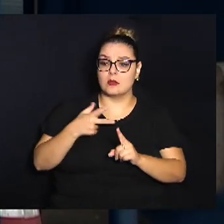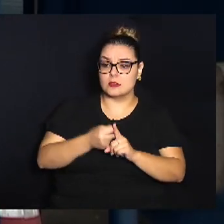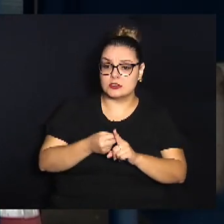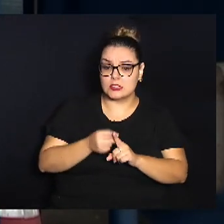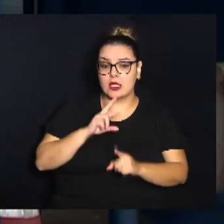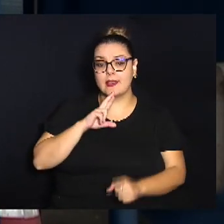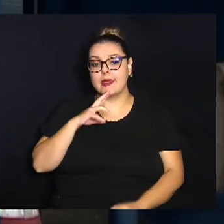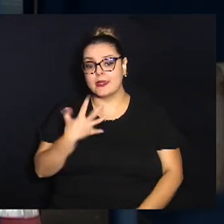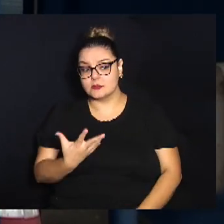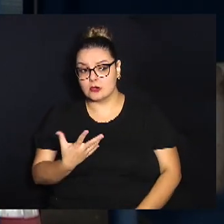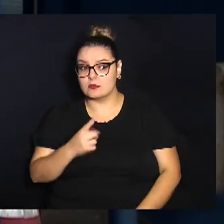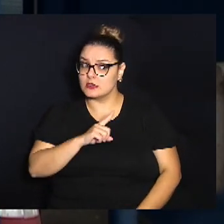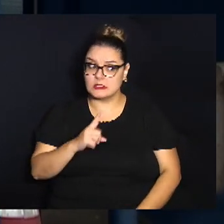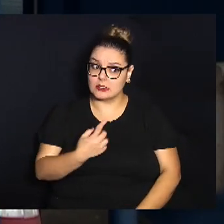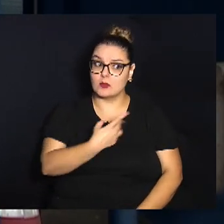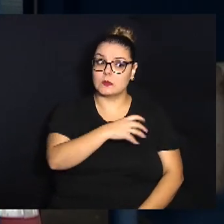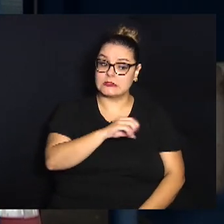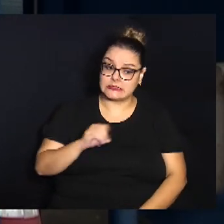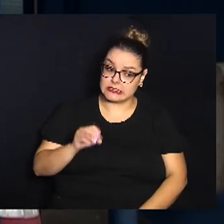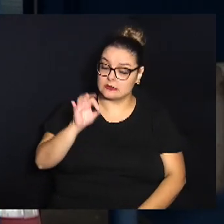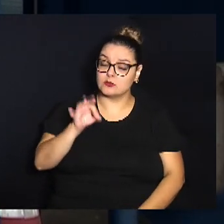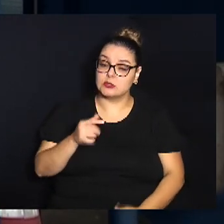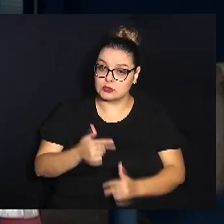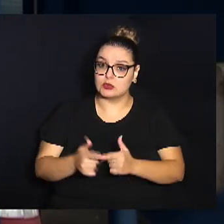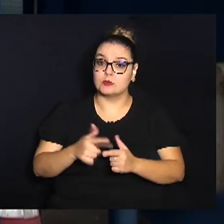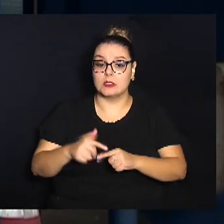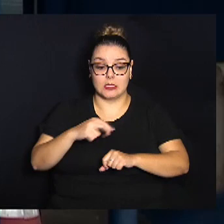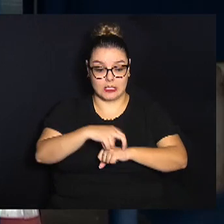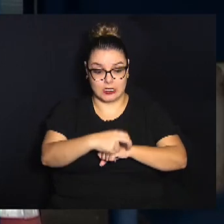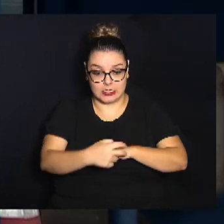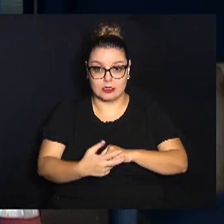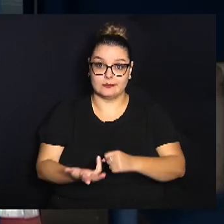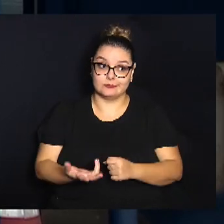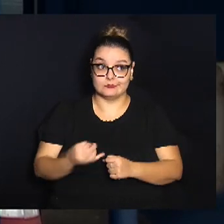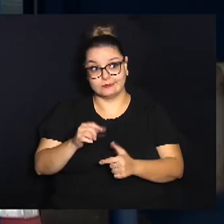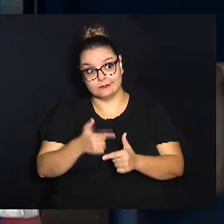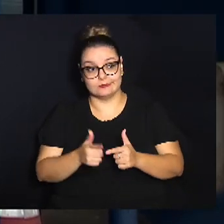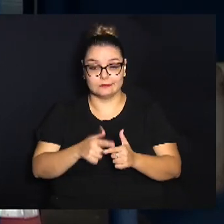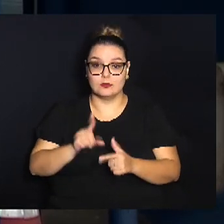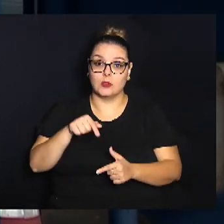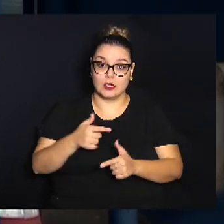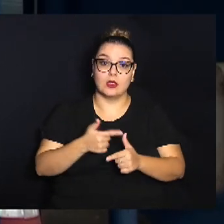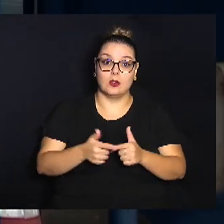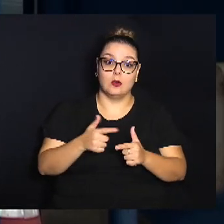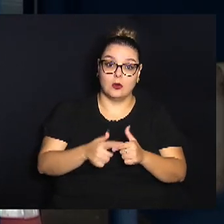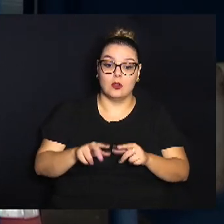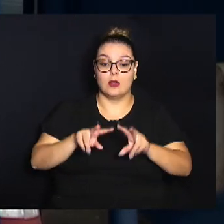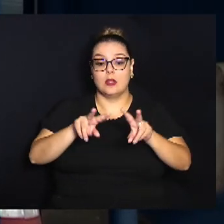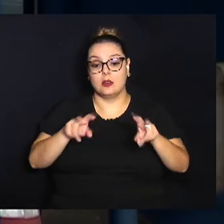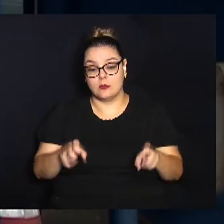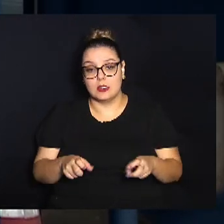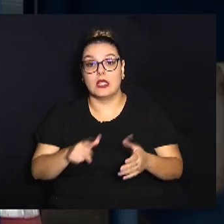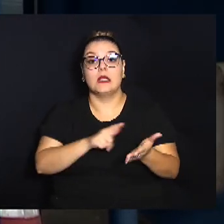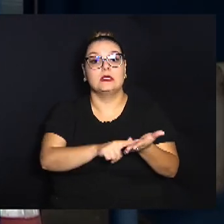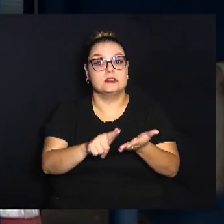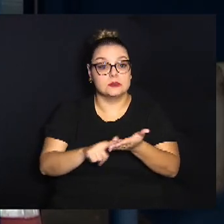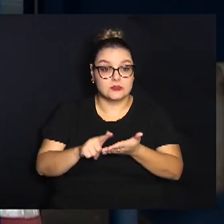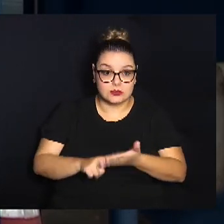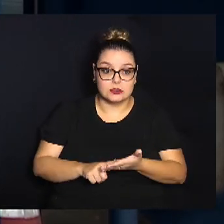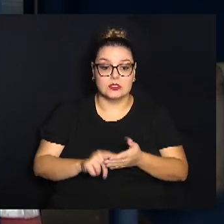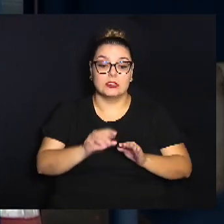resolve 100% do problema, que é a dengue, se assim podemos chamar de problema, porque é um problema da questão da limpeza, da questão